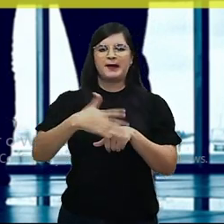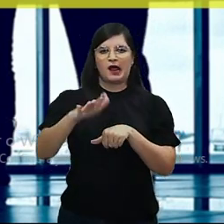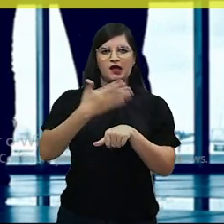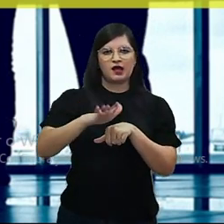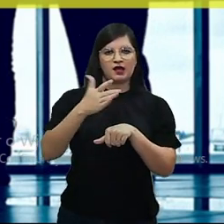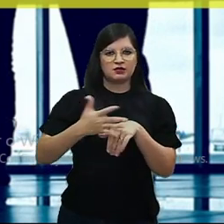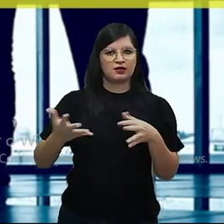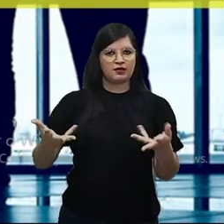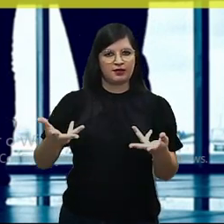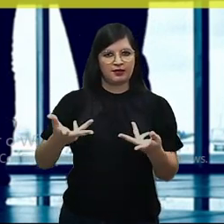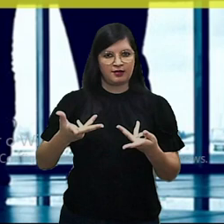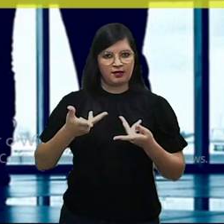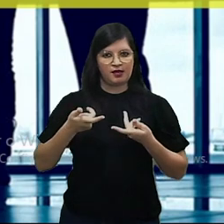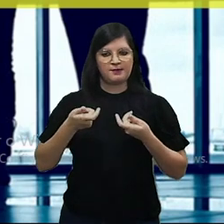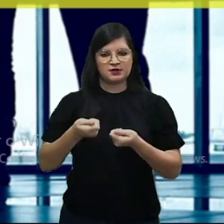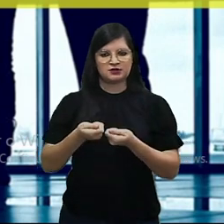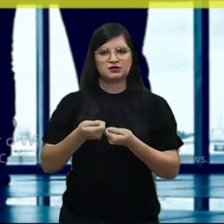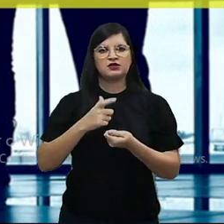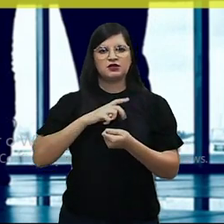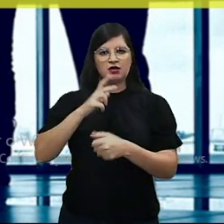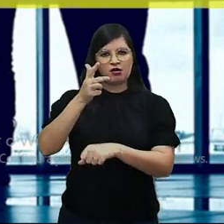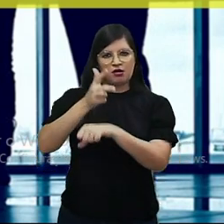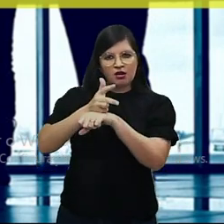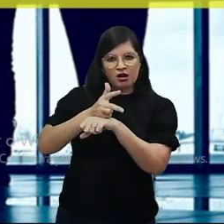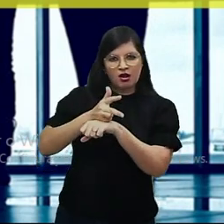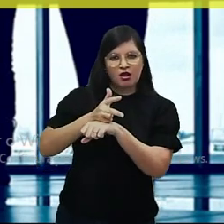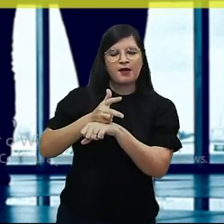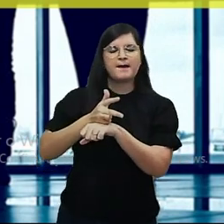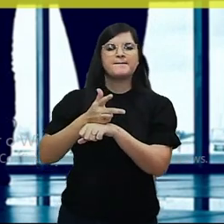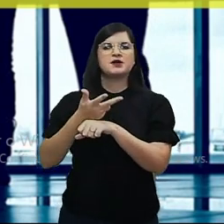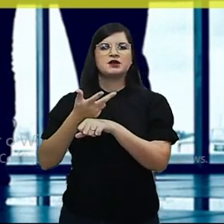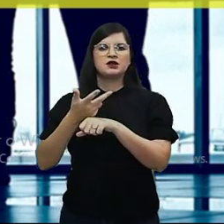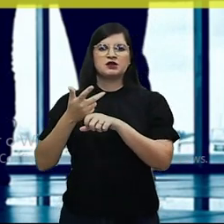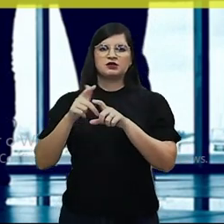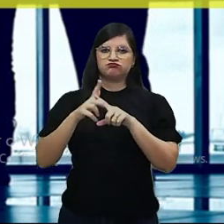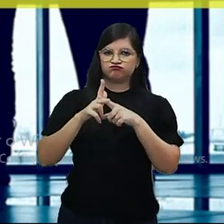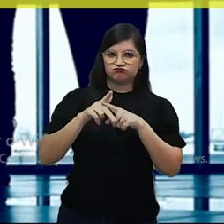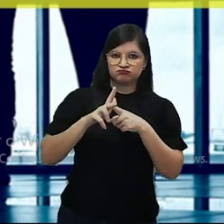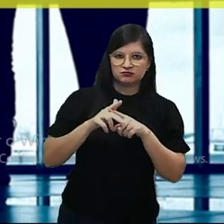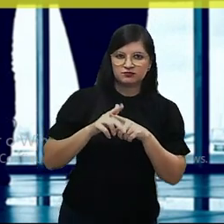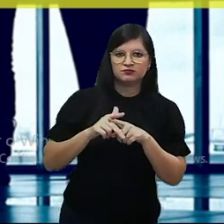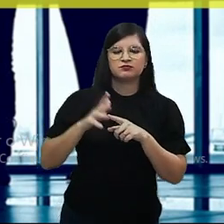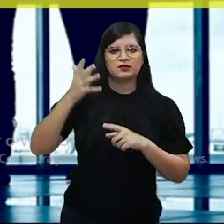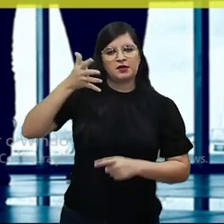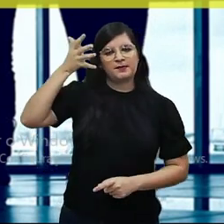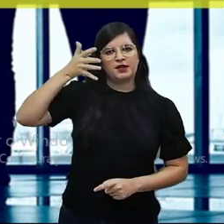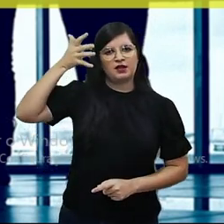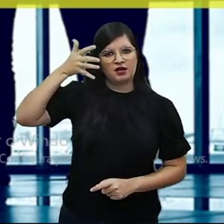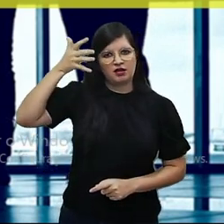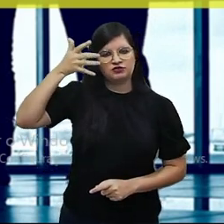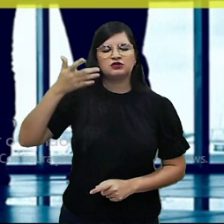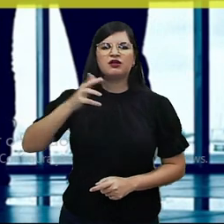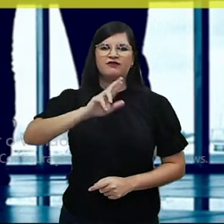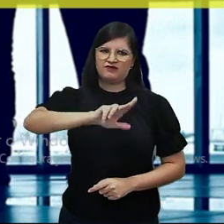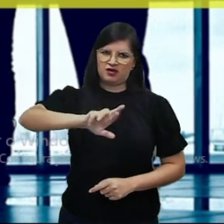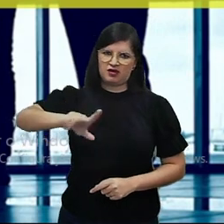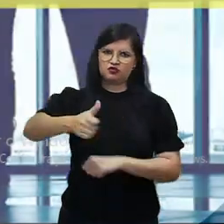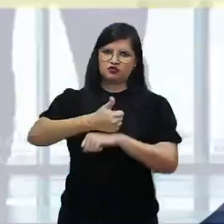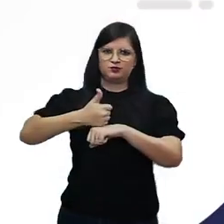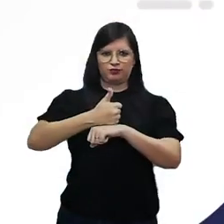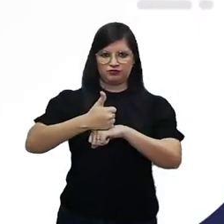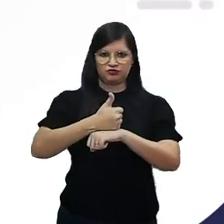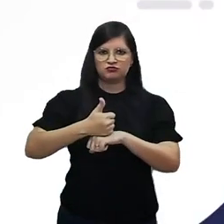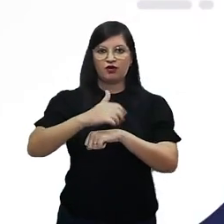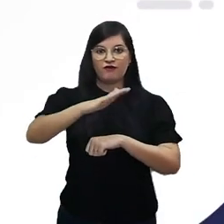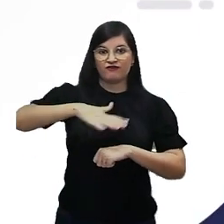suas habilidades. A gente tem câmera, a gente tem a pessoa que trabalha com edição e por aí vai, tem os palestrantes. Então existem várias pessoas que estão em